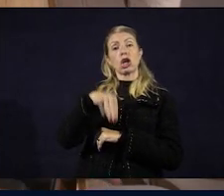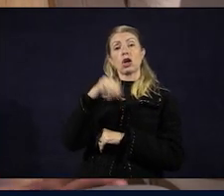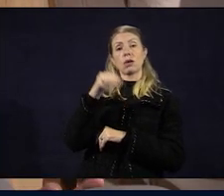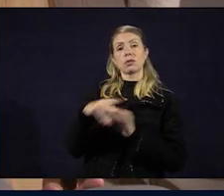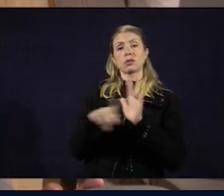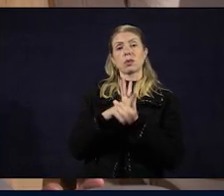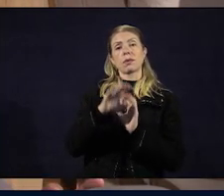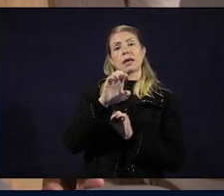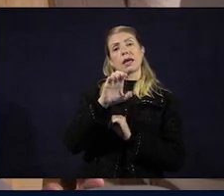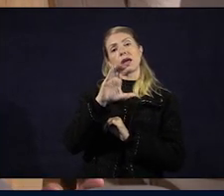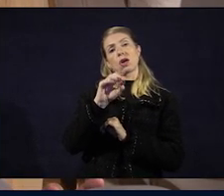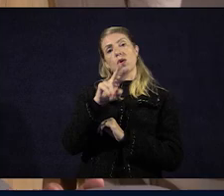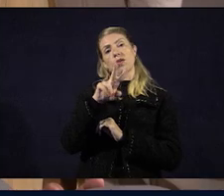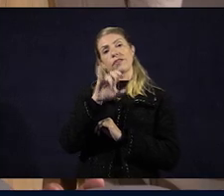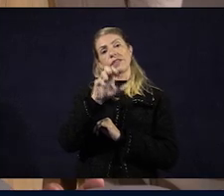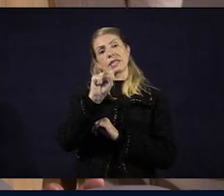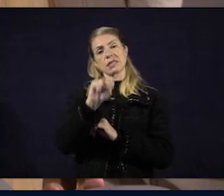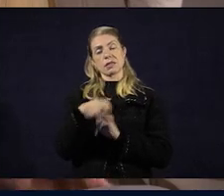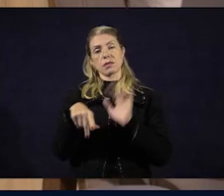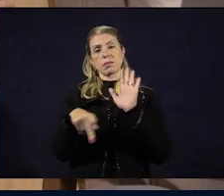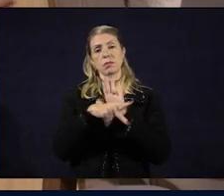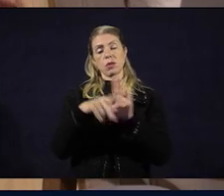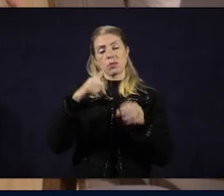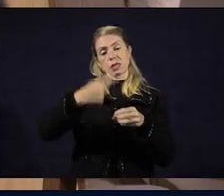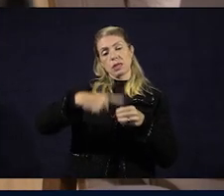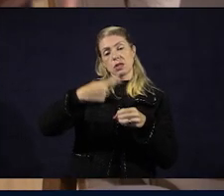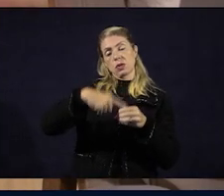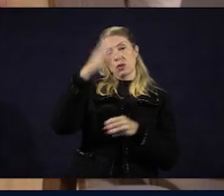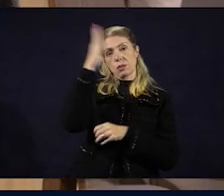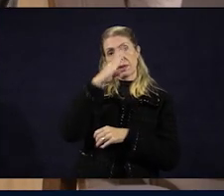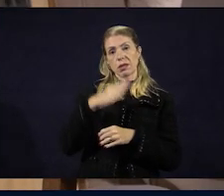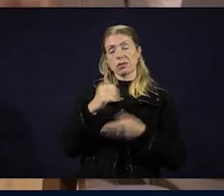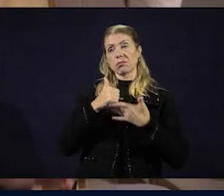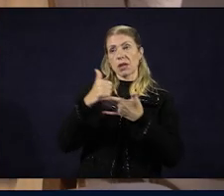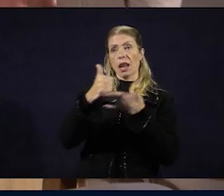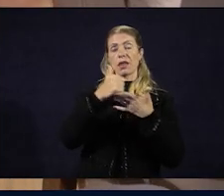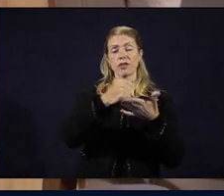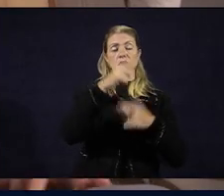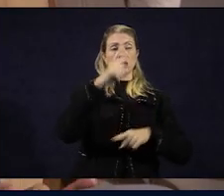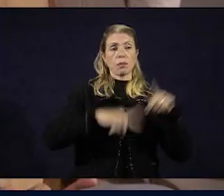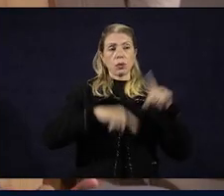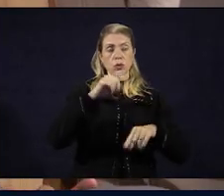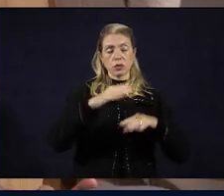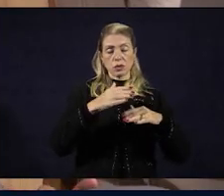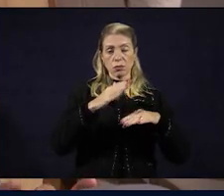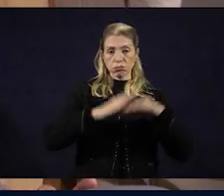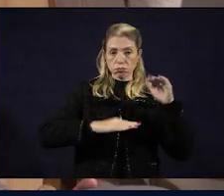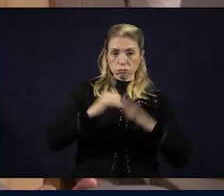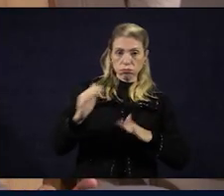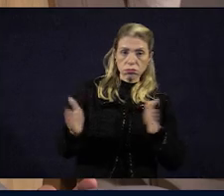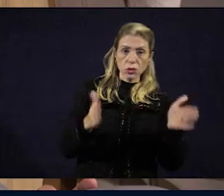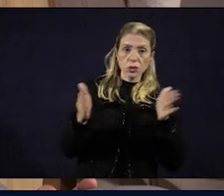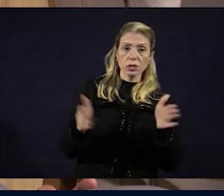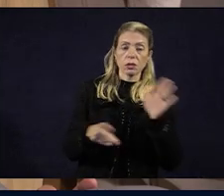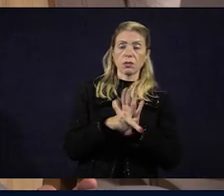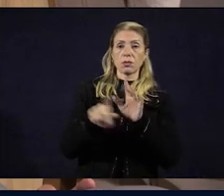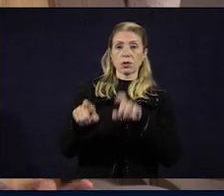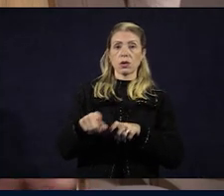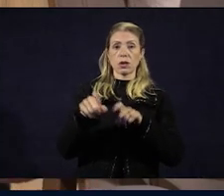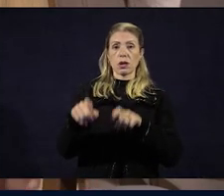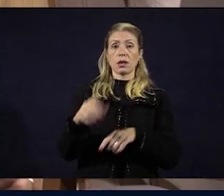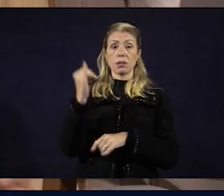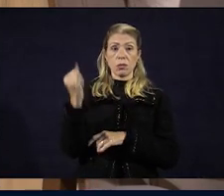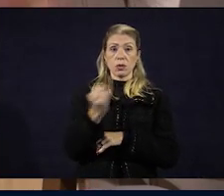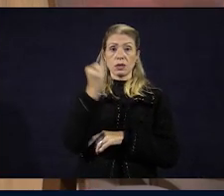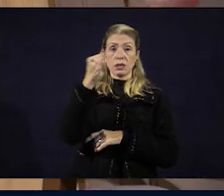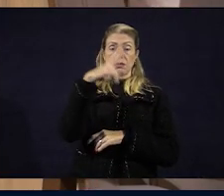um trabalho também muito importante para nós no interior do Brasil, levando a produção do agro em direção ao norte também. Então, é importante a gente ter o setor privado junto conosco.